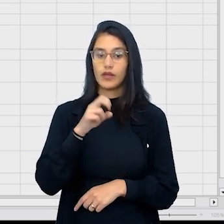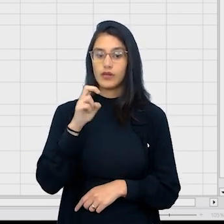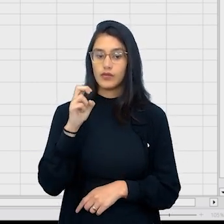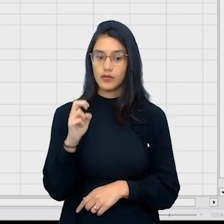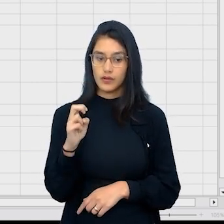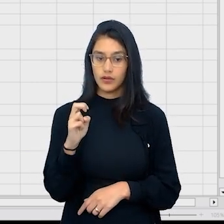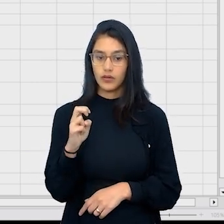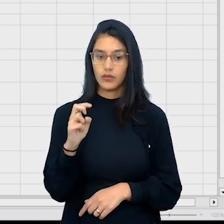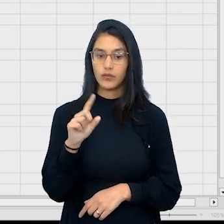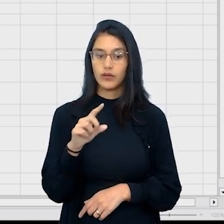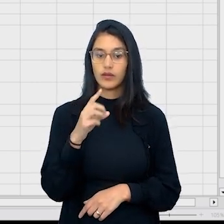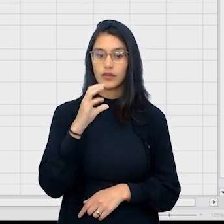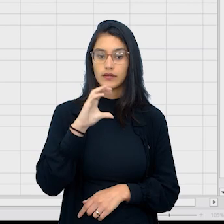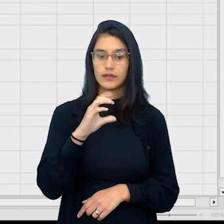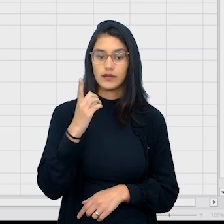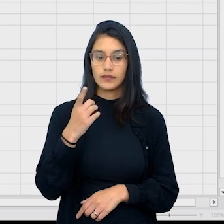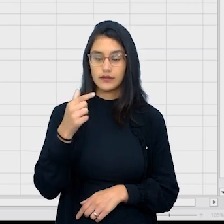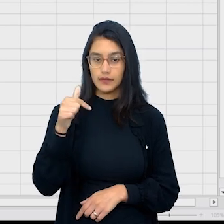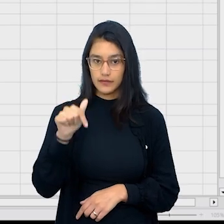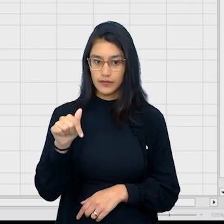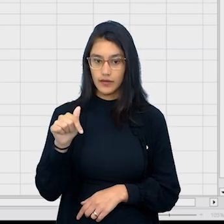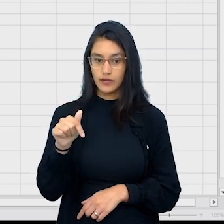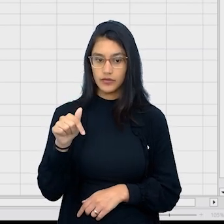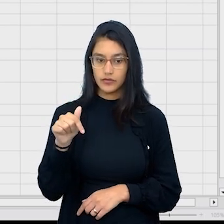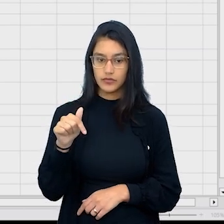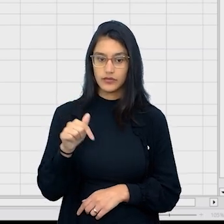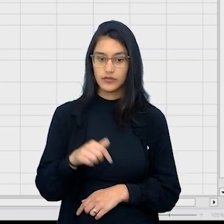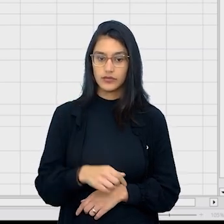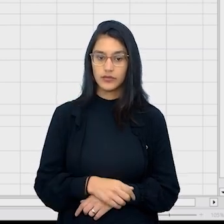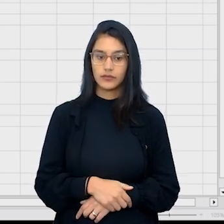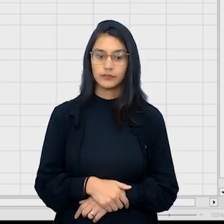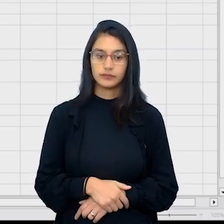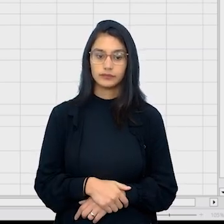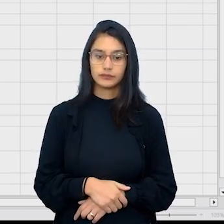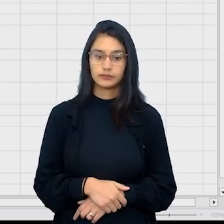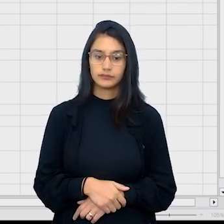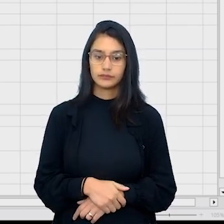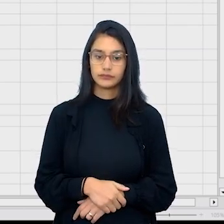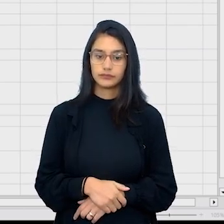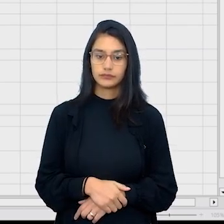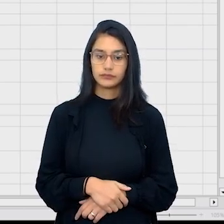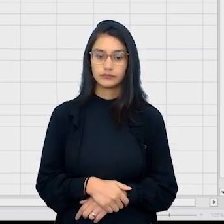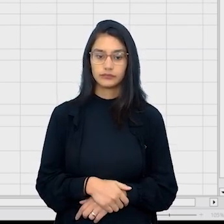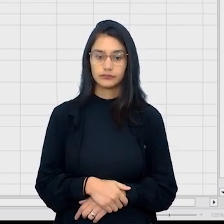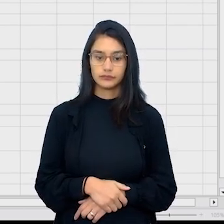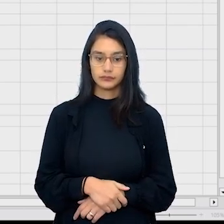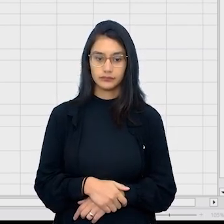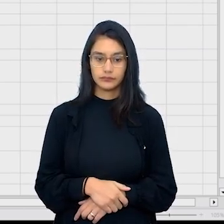que é a C17, vezes